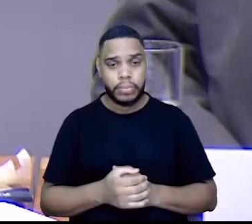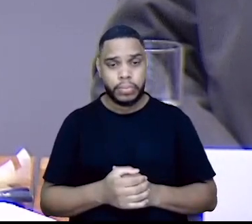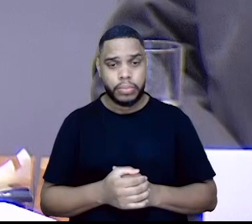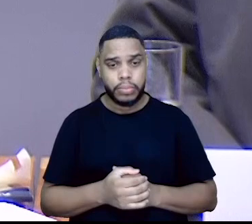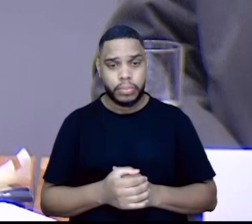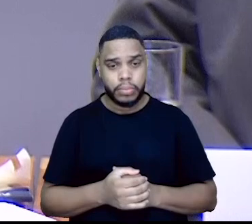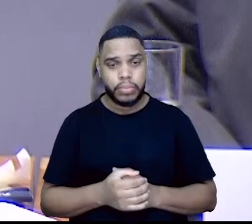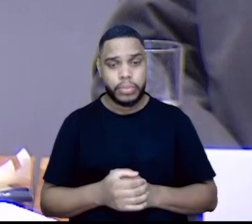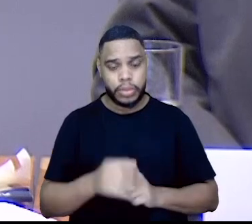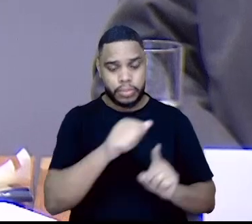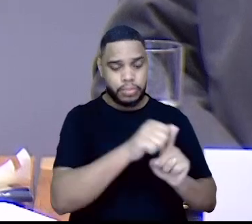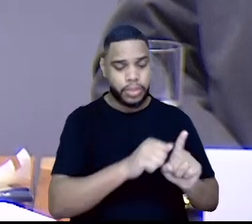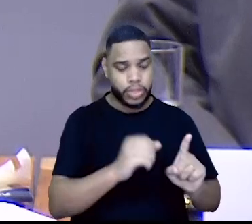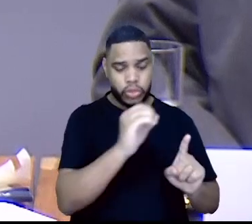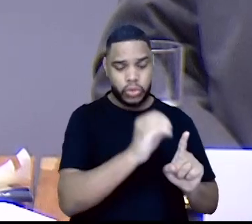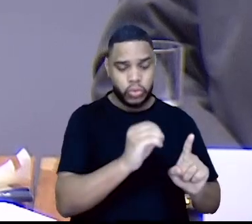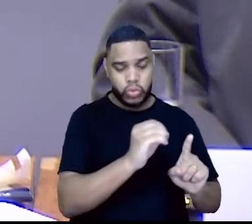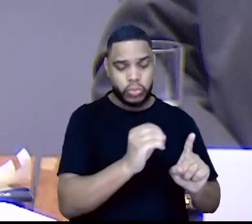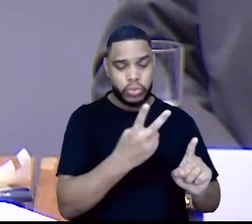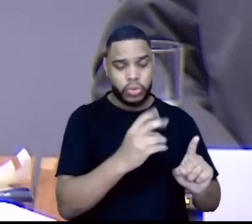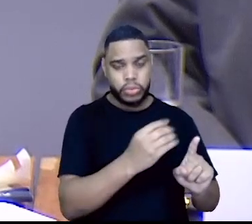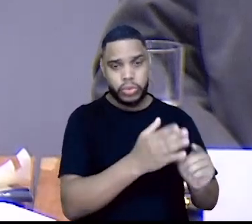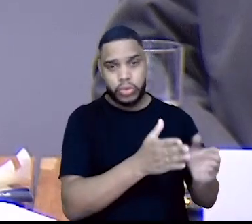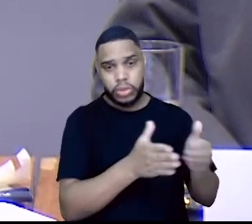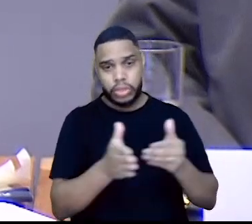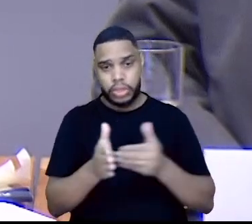desde outubro de 2002, nada menos do que